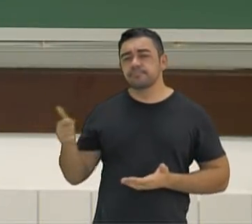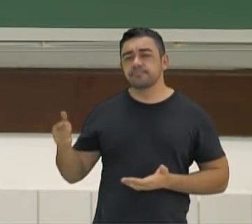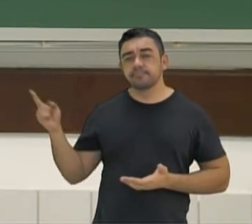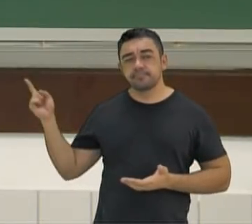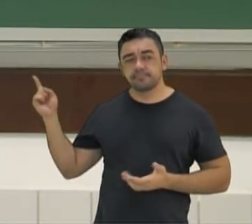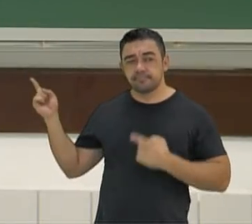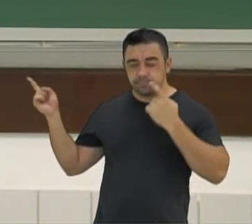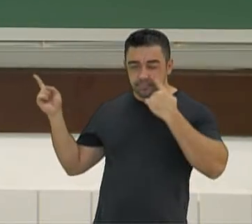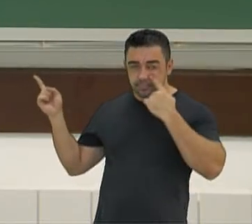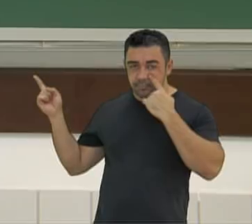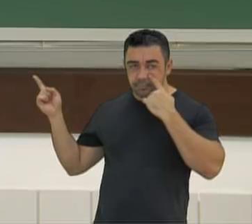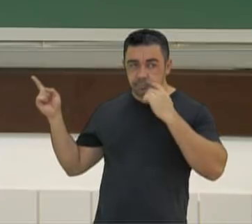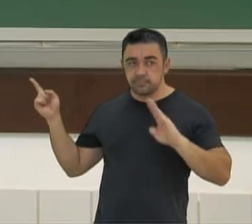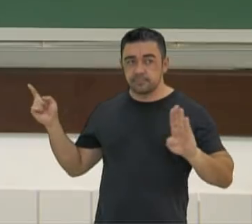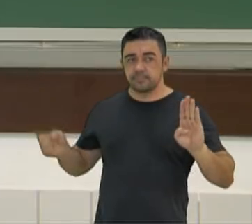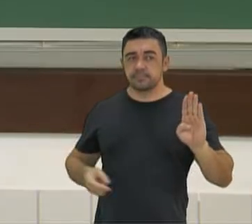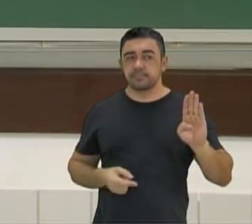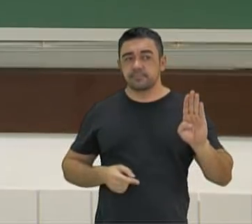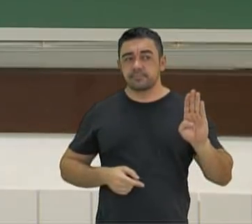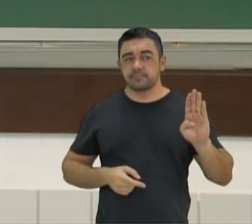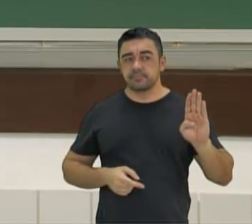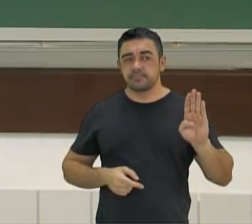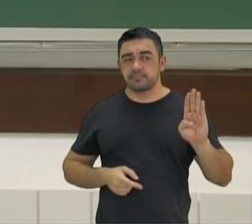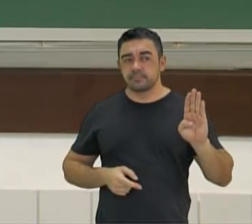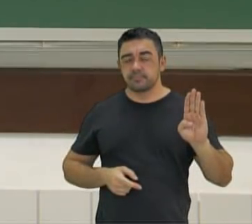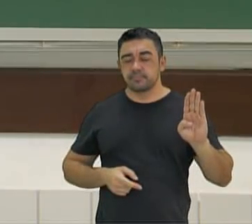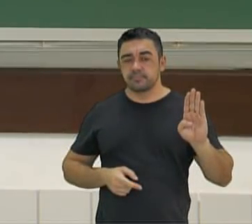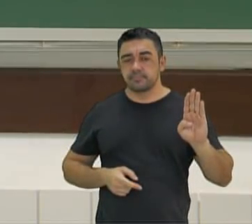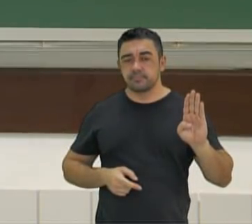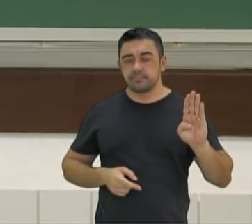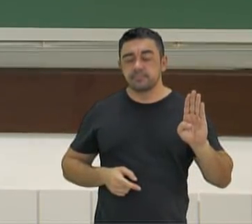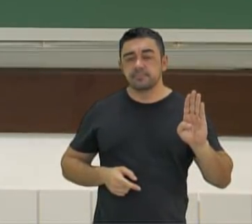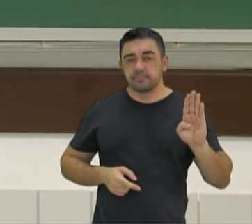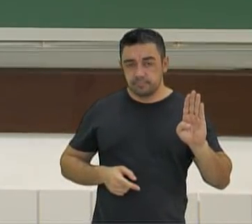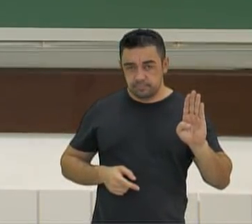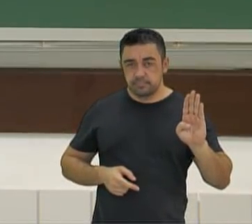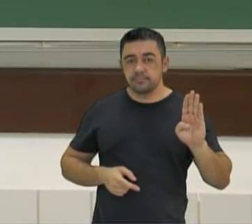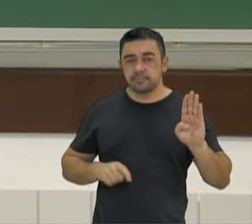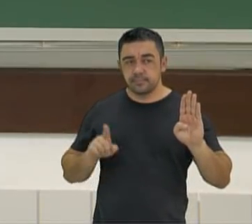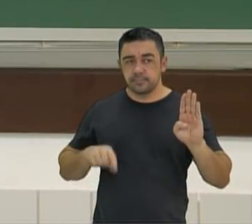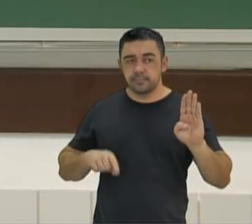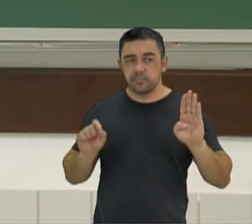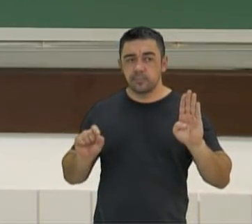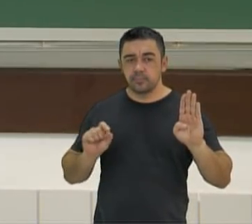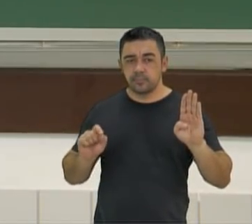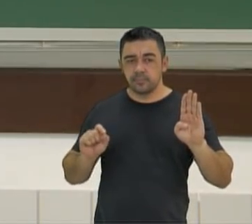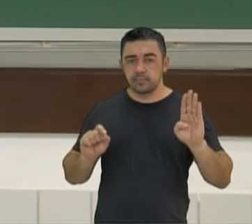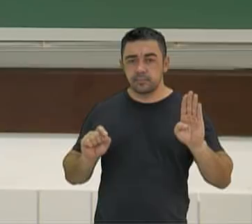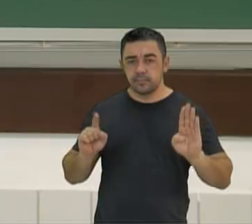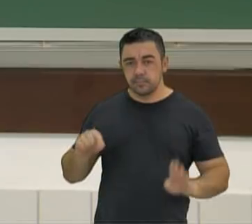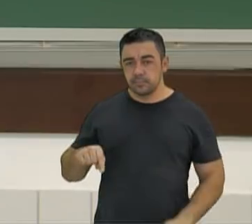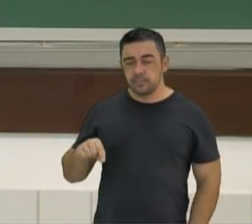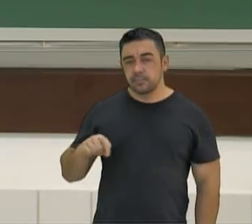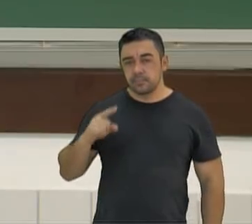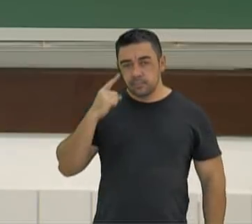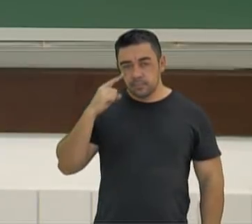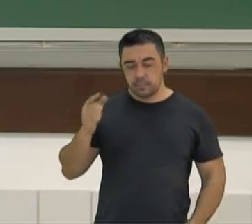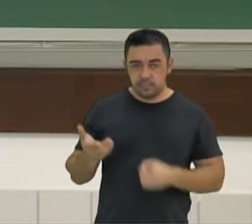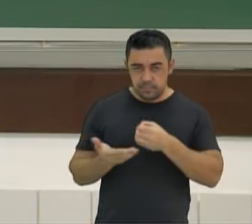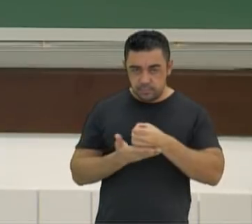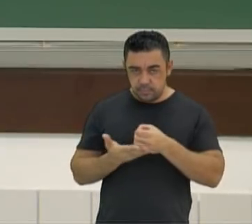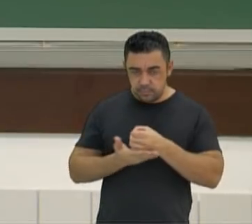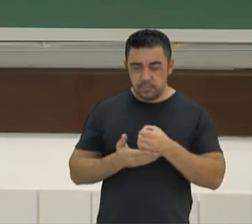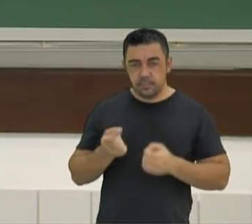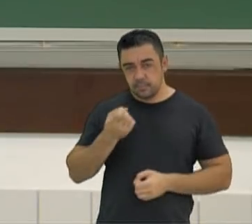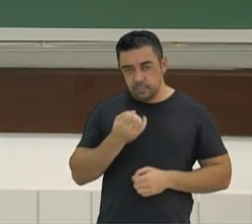vem, hein? Tchan, tchan, tchan, tchan. Letra B. É uma pirâmide o quê? Lembra? Olha a